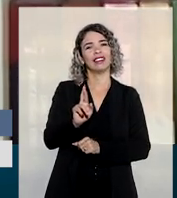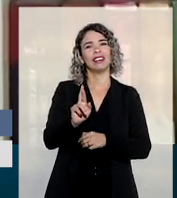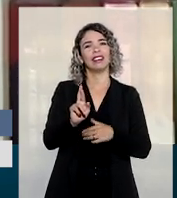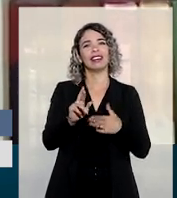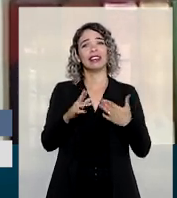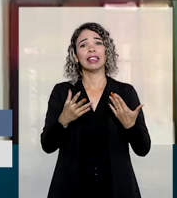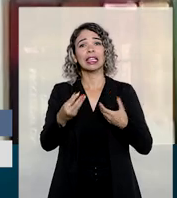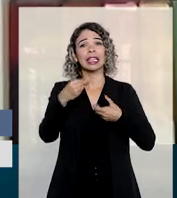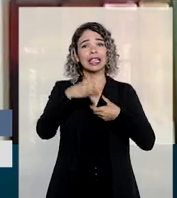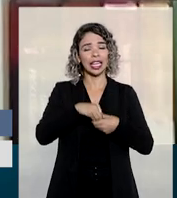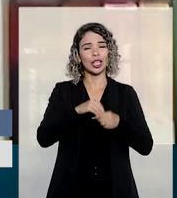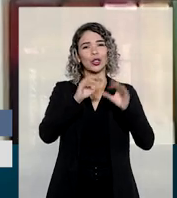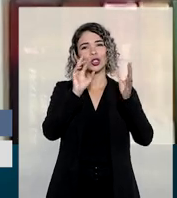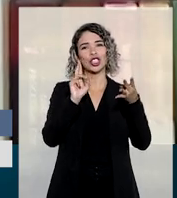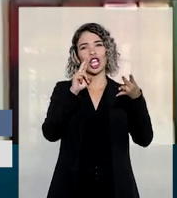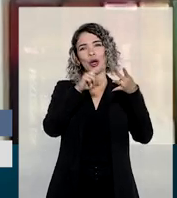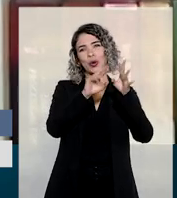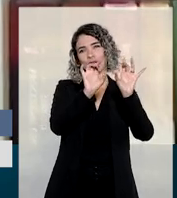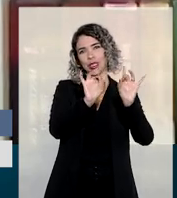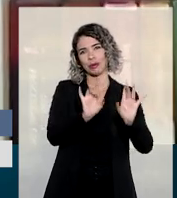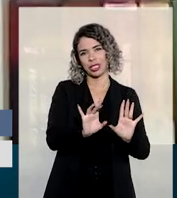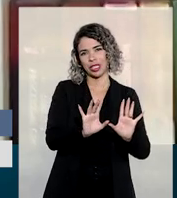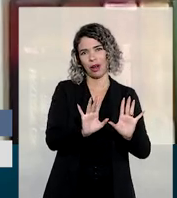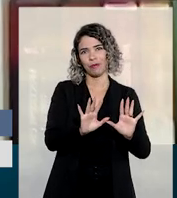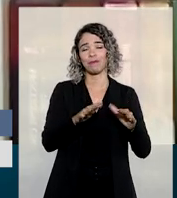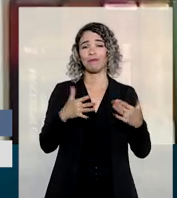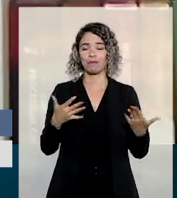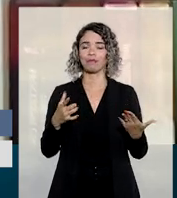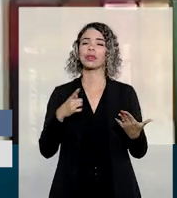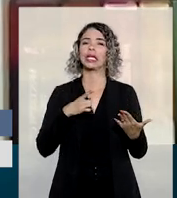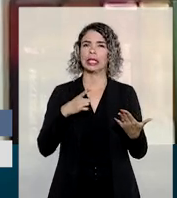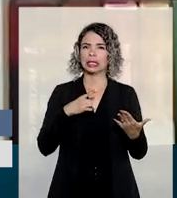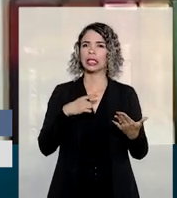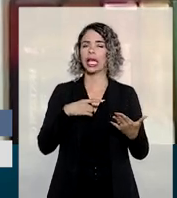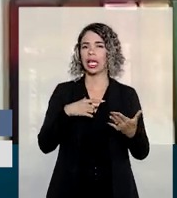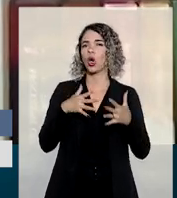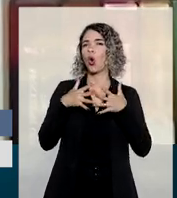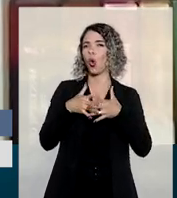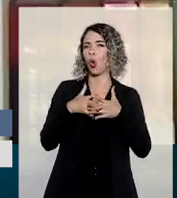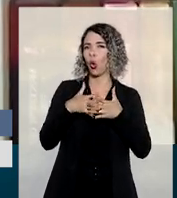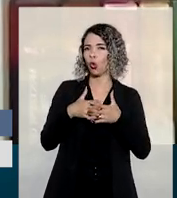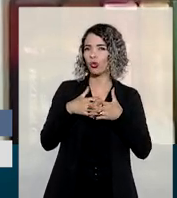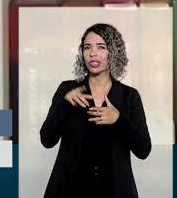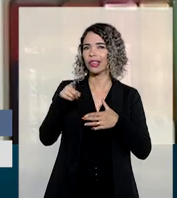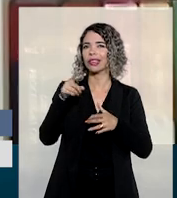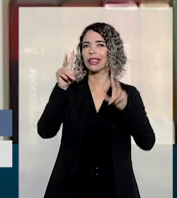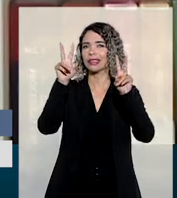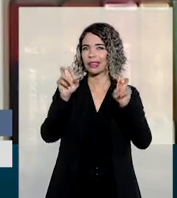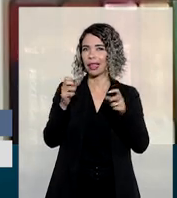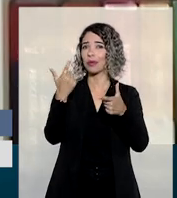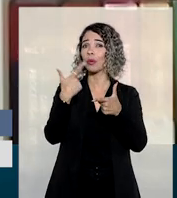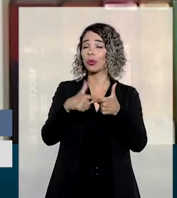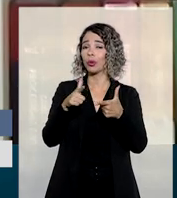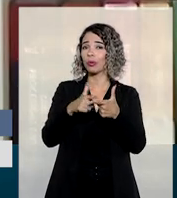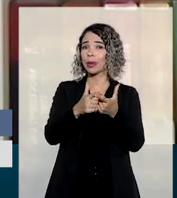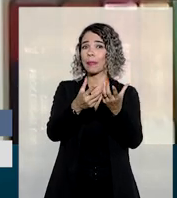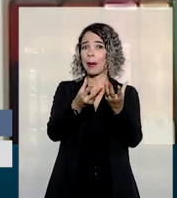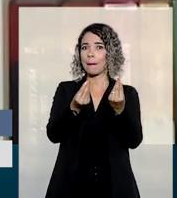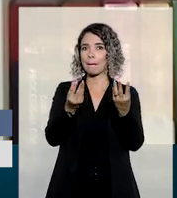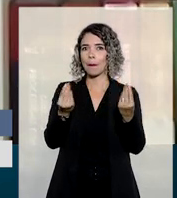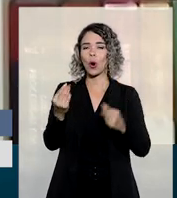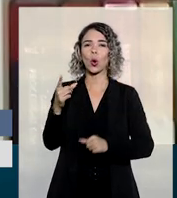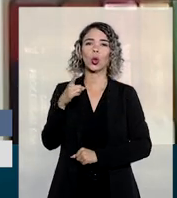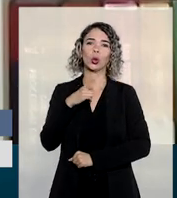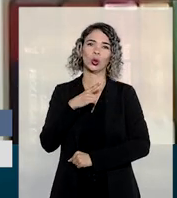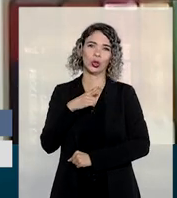recurso especial. E a professora Thais até mencionou a discussão que há com relação a isso anteriormente e o problema todo que isso